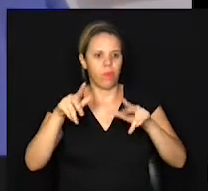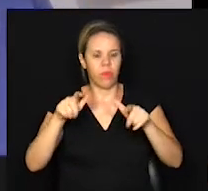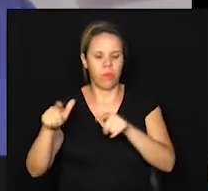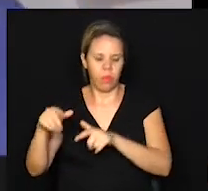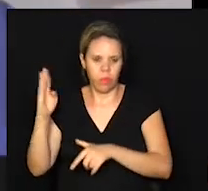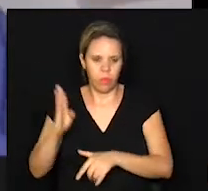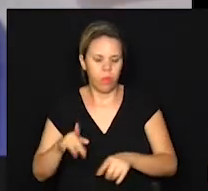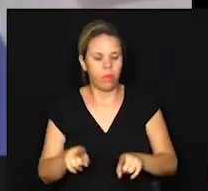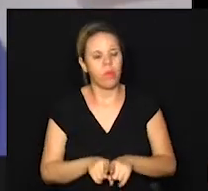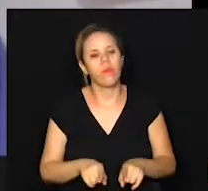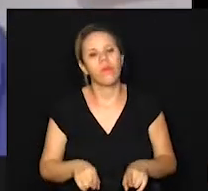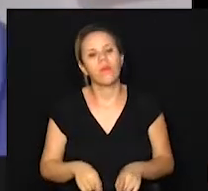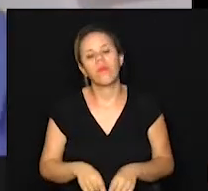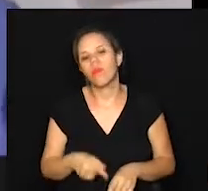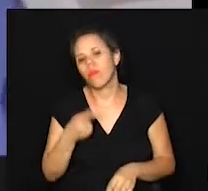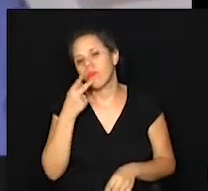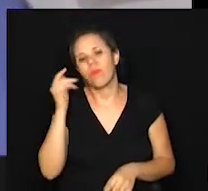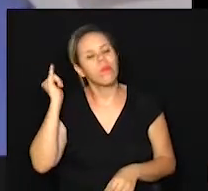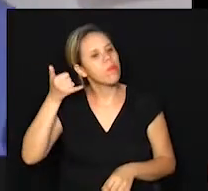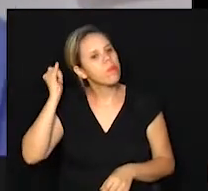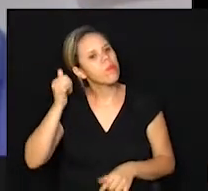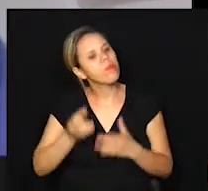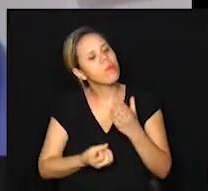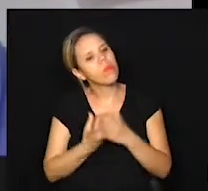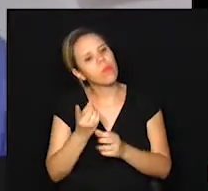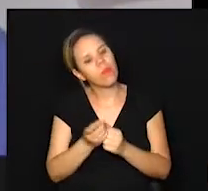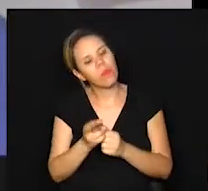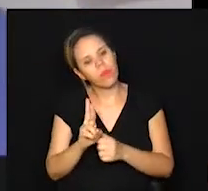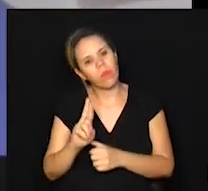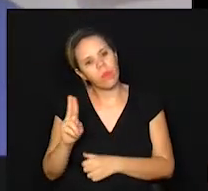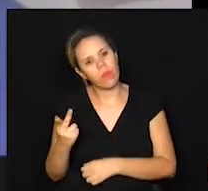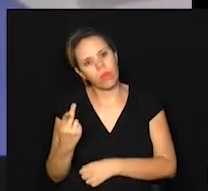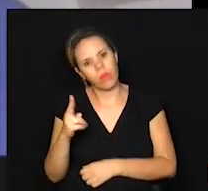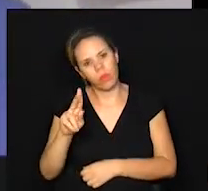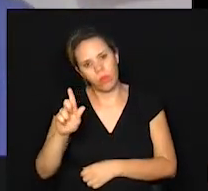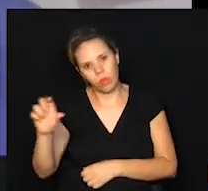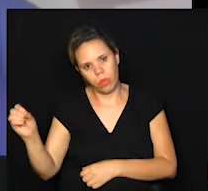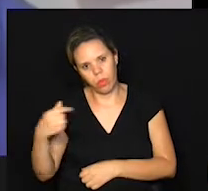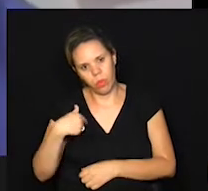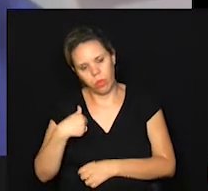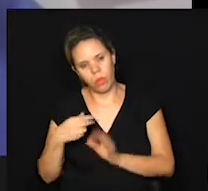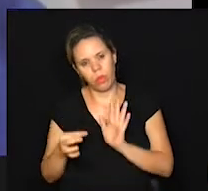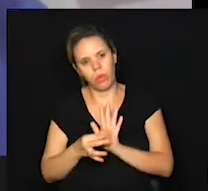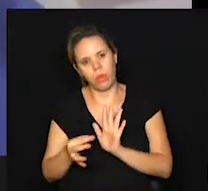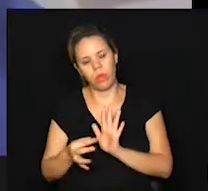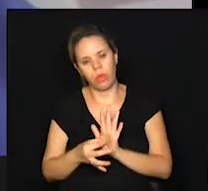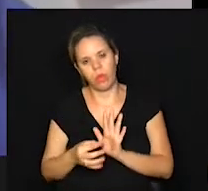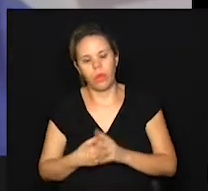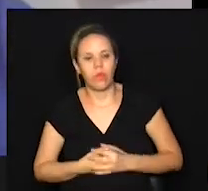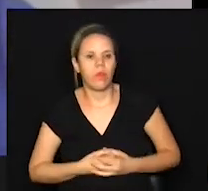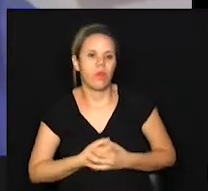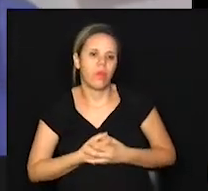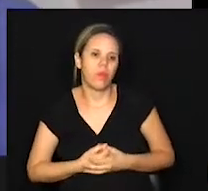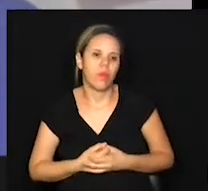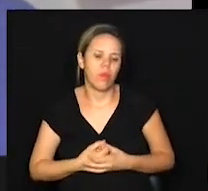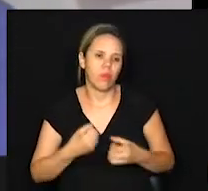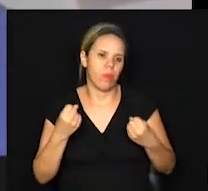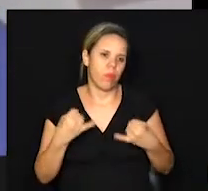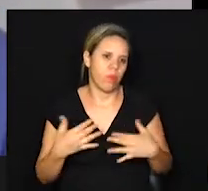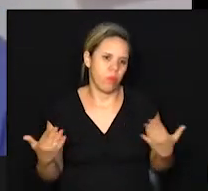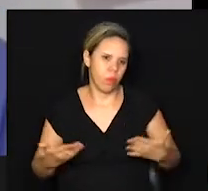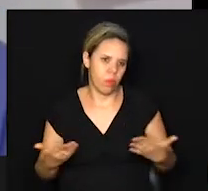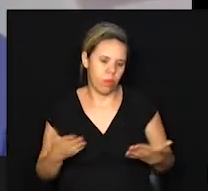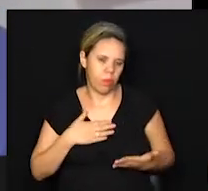Com relação ao fato narrado pelo Dr. Hugo, do meu ponto de vista, explicando agora a minha